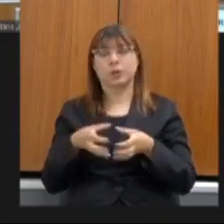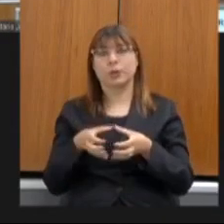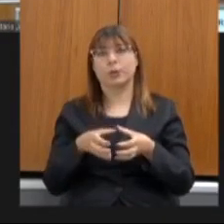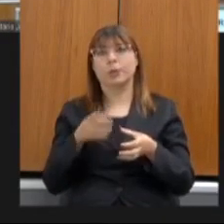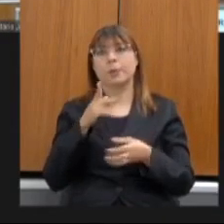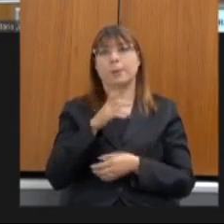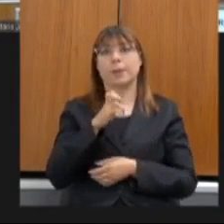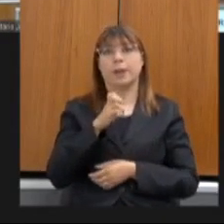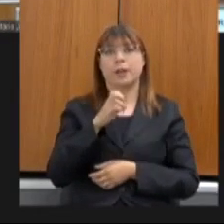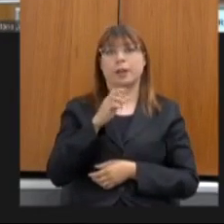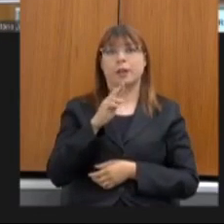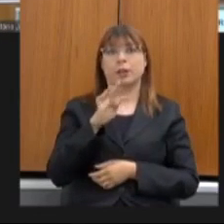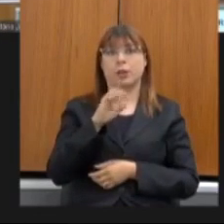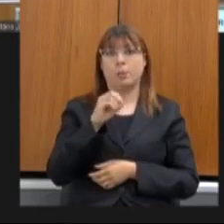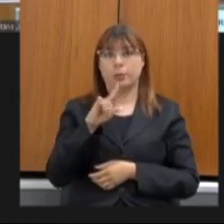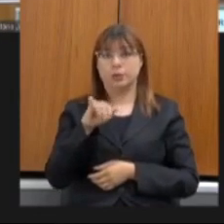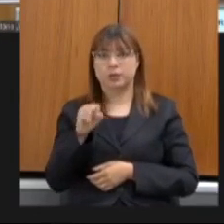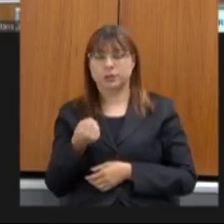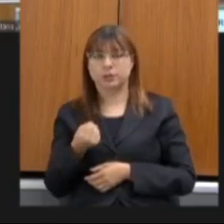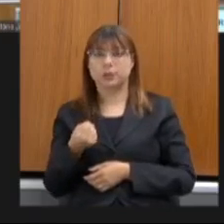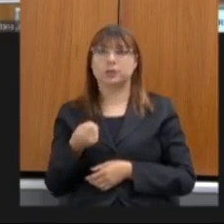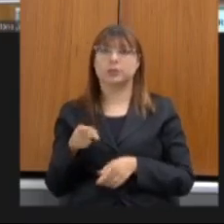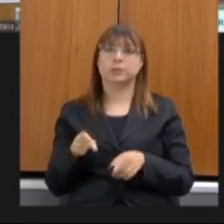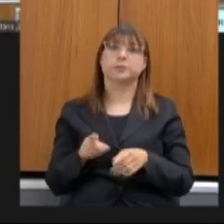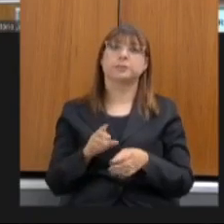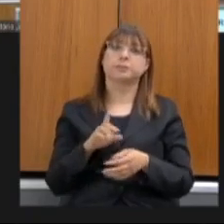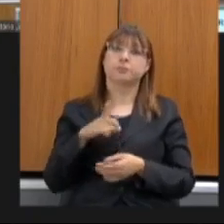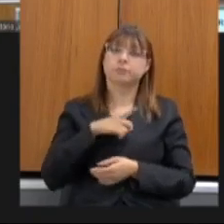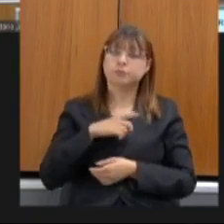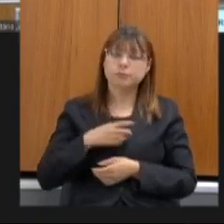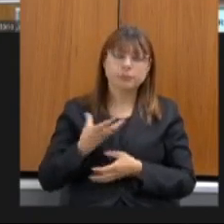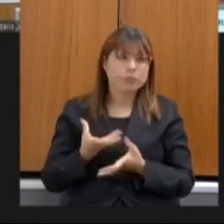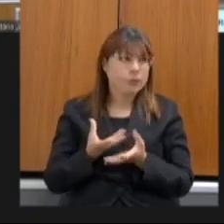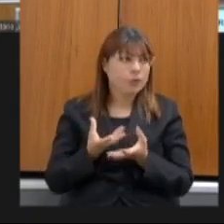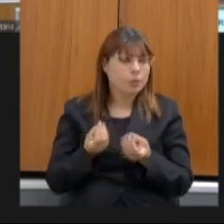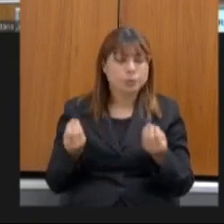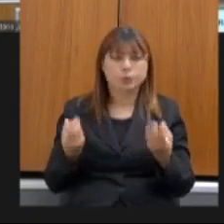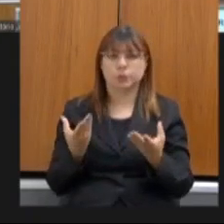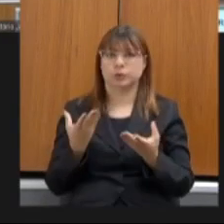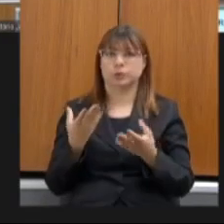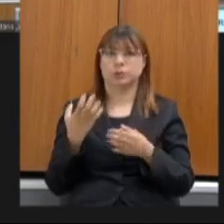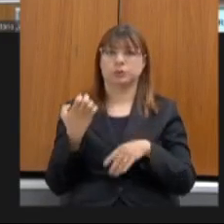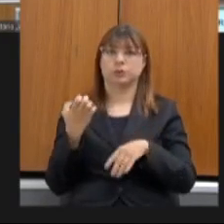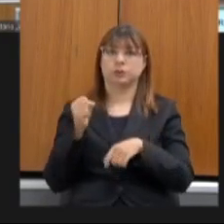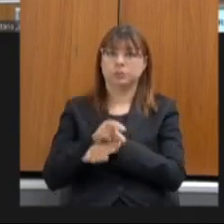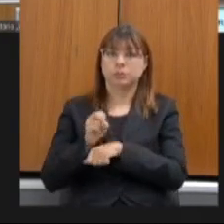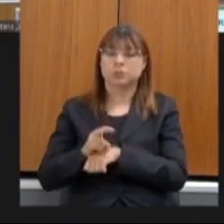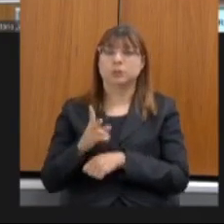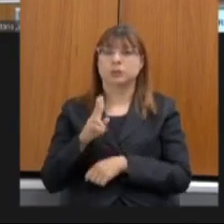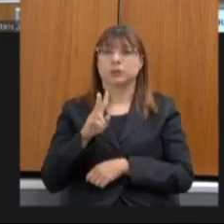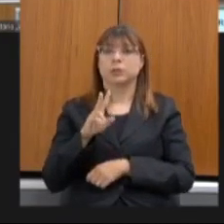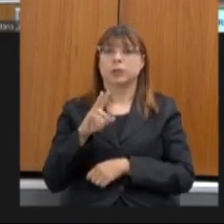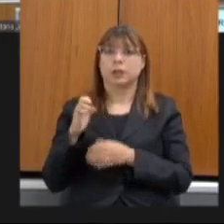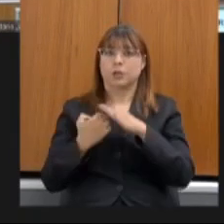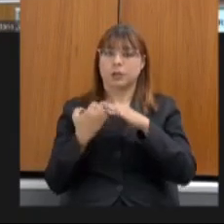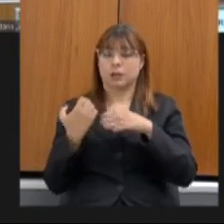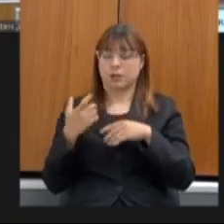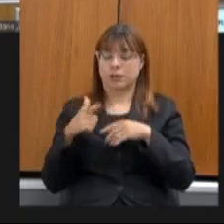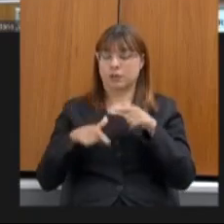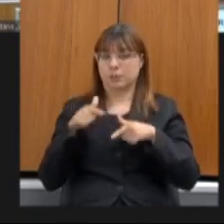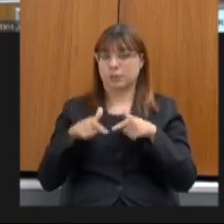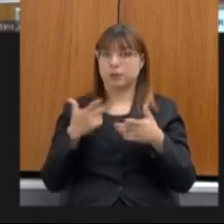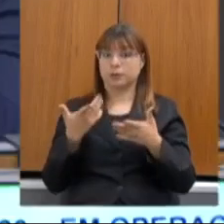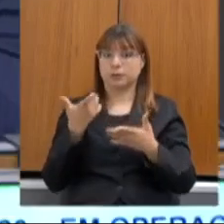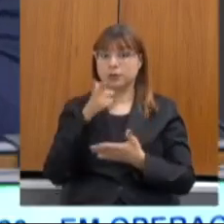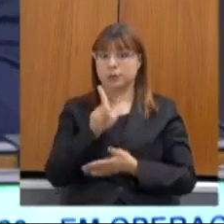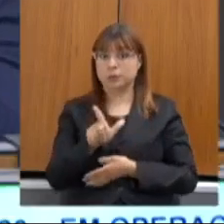conta Mary gerando milhares de empregos e o mais interessante que nessas empresas sempre que a gente atrás essas